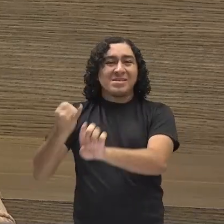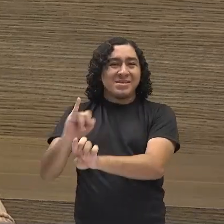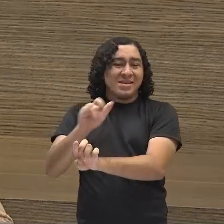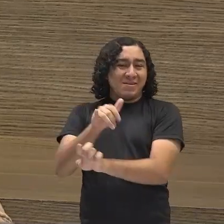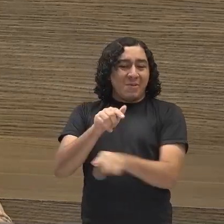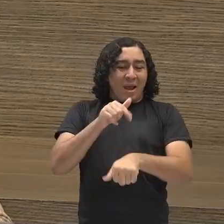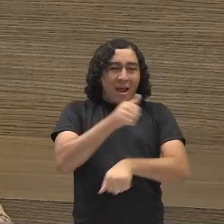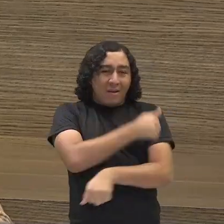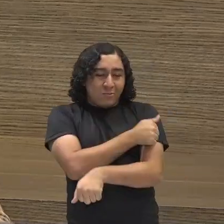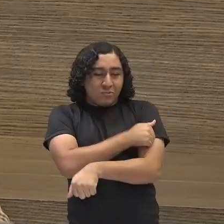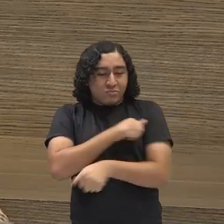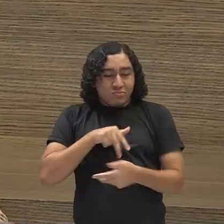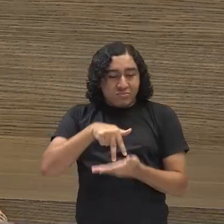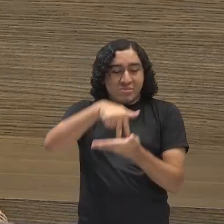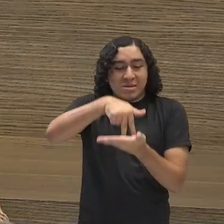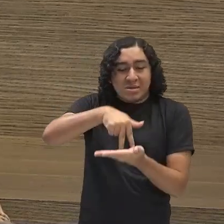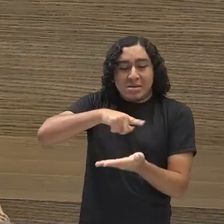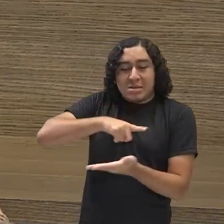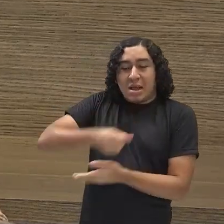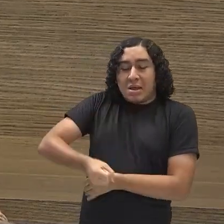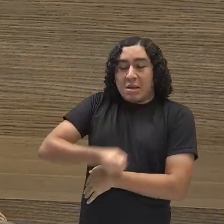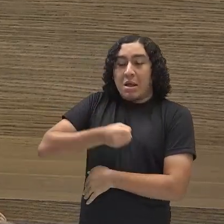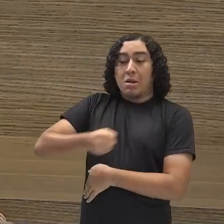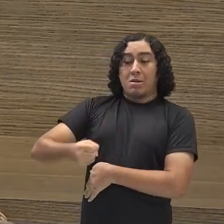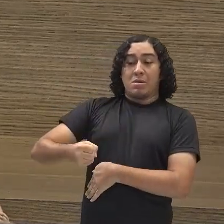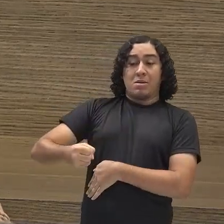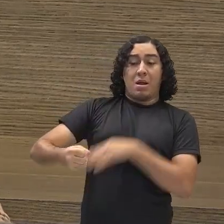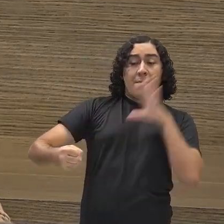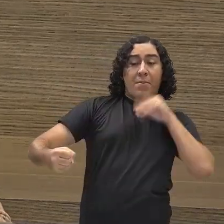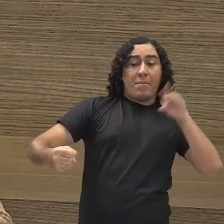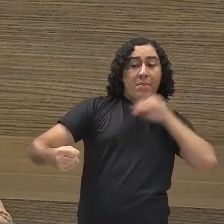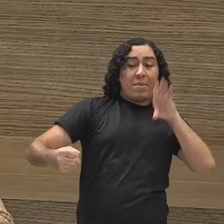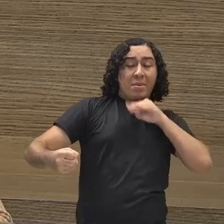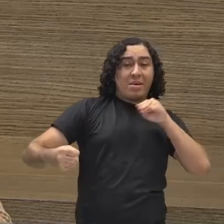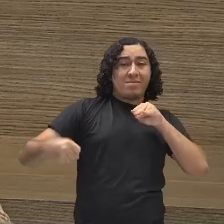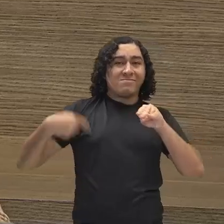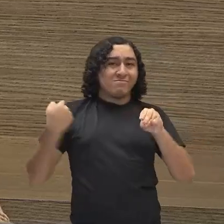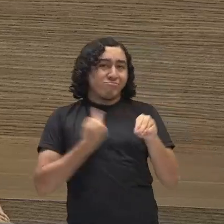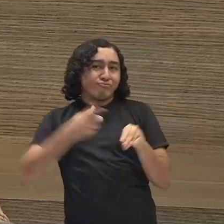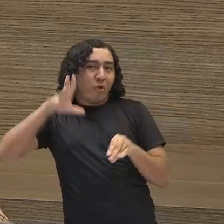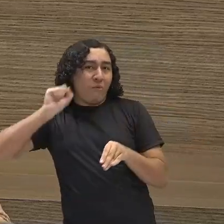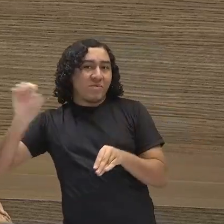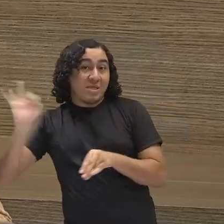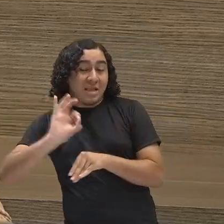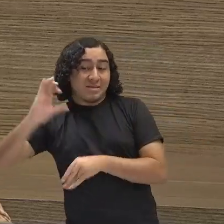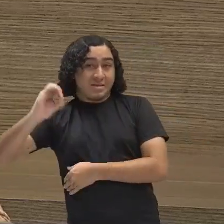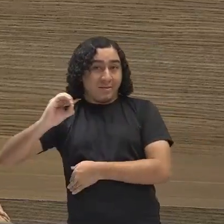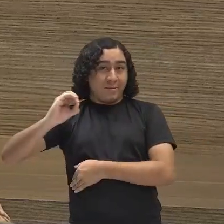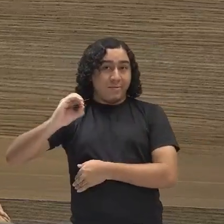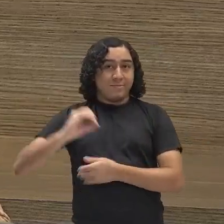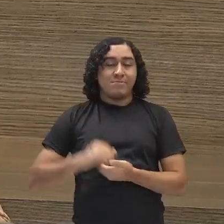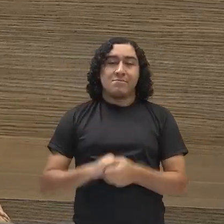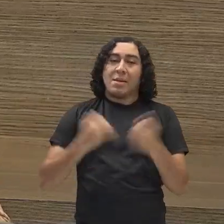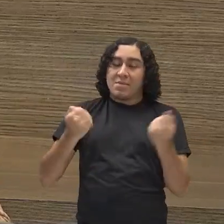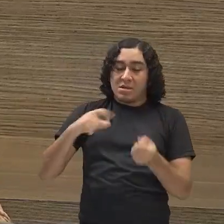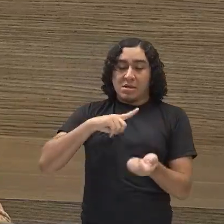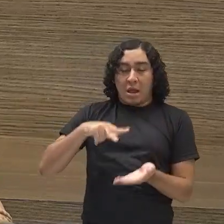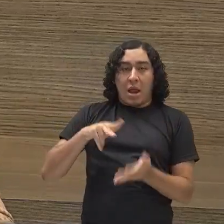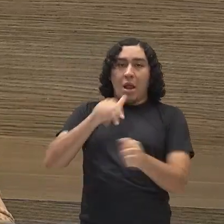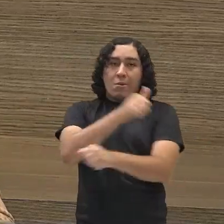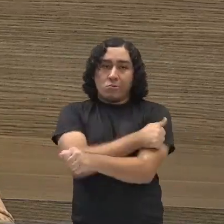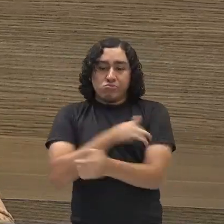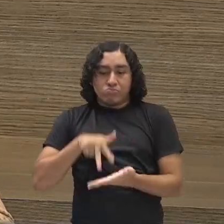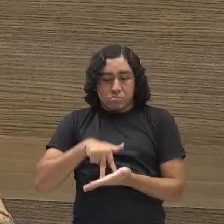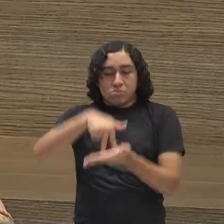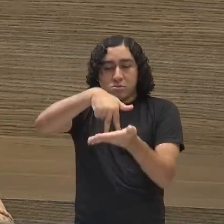distante, a gente não consegue ter a compreensão aqui no estúdio do áudio. Então, a gente aconselha, professor, você posicionar o aluno na frente da câmera,